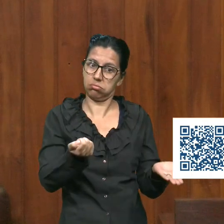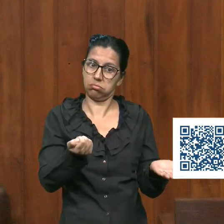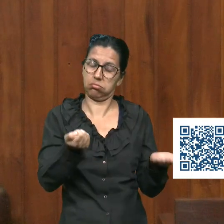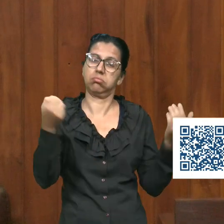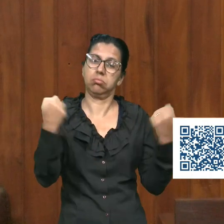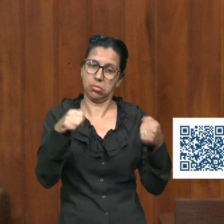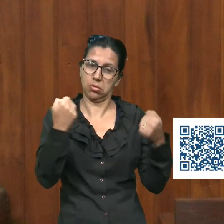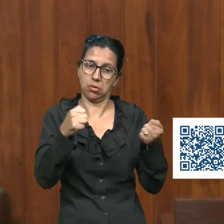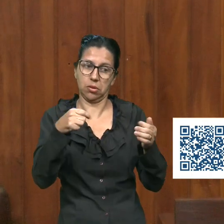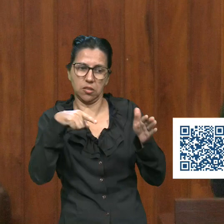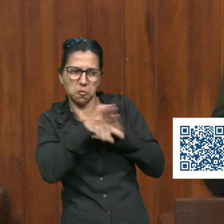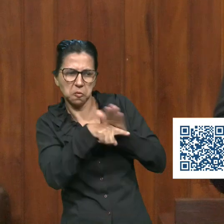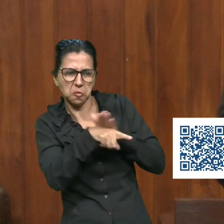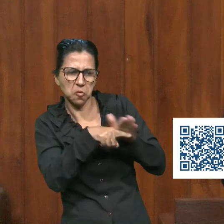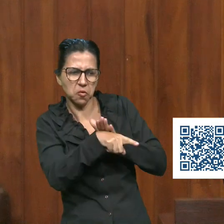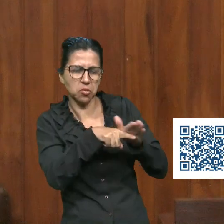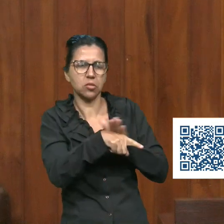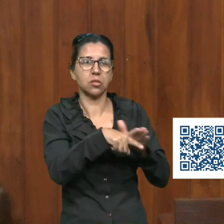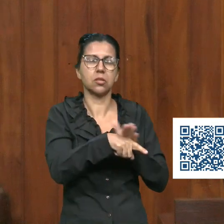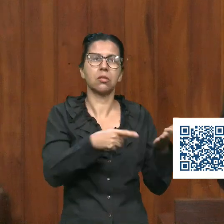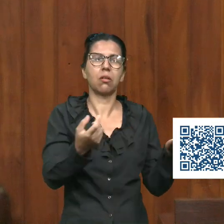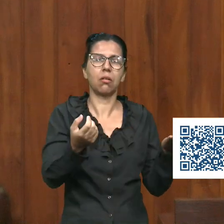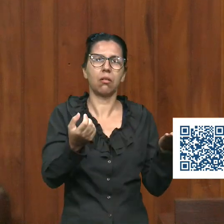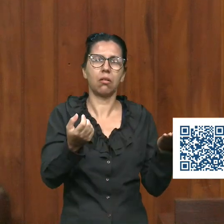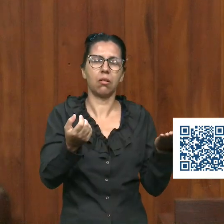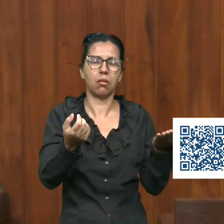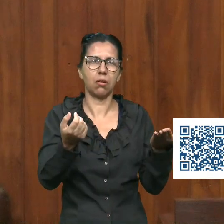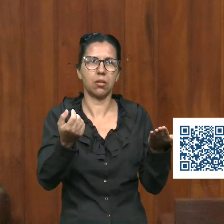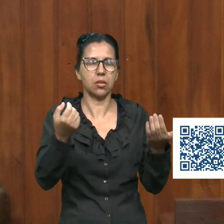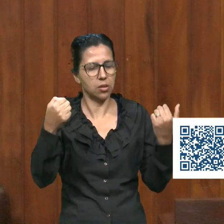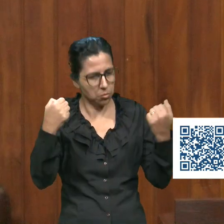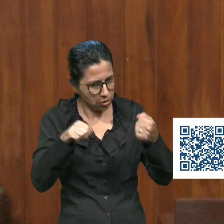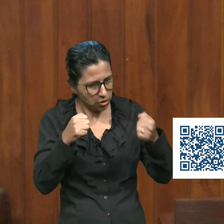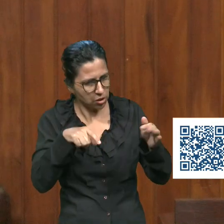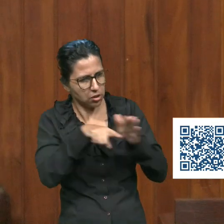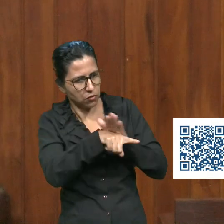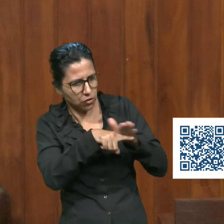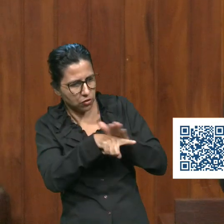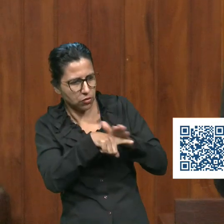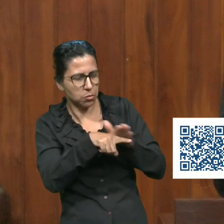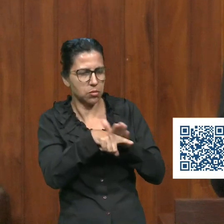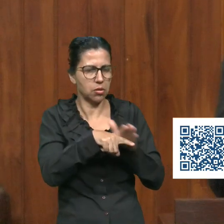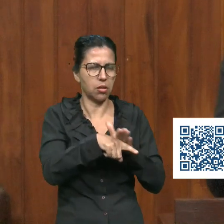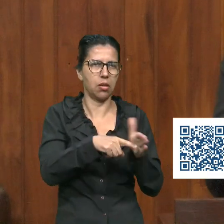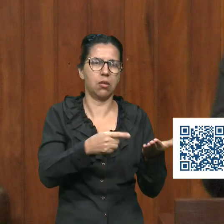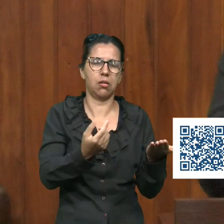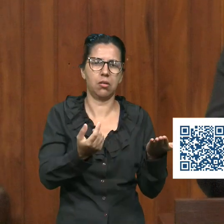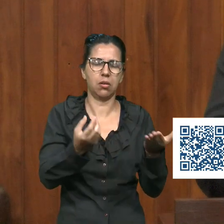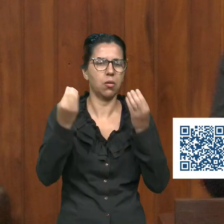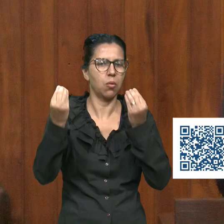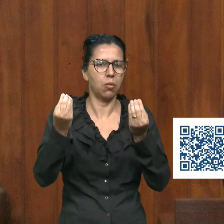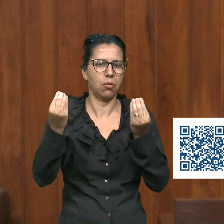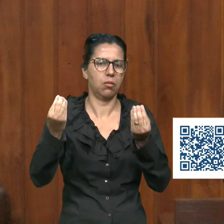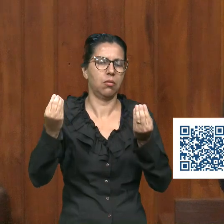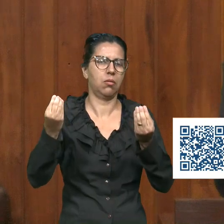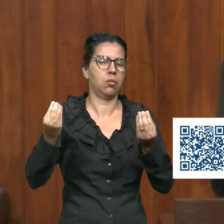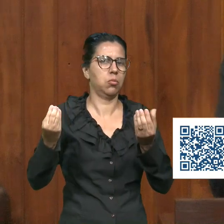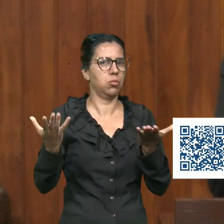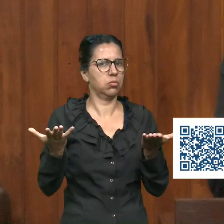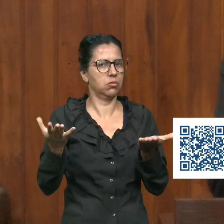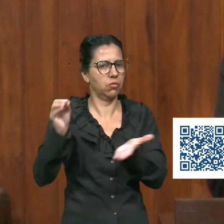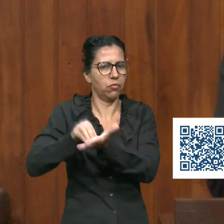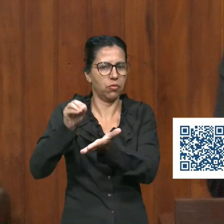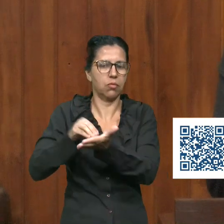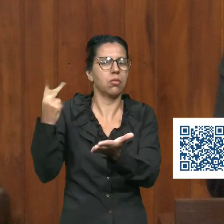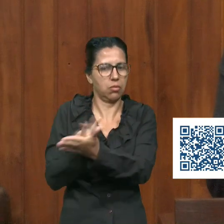investigação aqui nessa Casa de Leis. É o Poder Legislativo quem fiscaliza o Poder Executivo. Esse Poder Executivo está na total